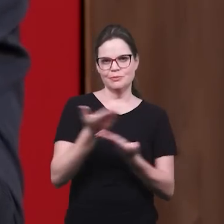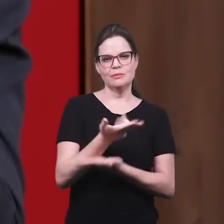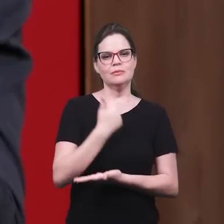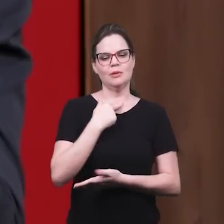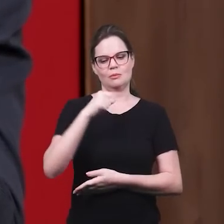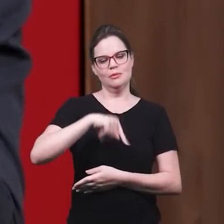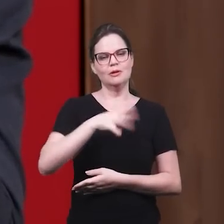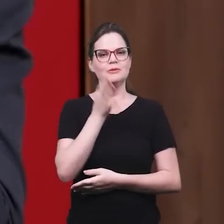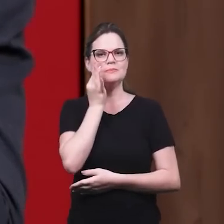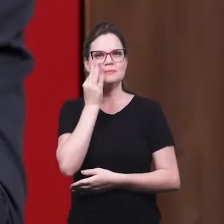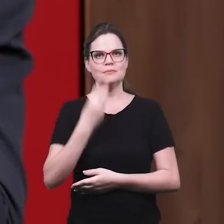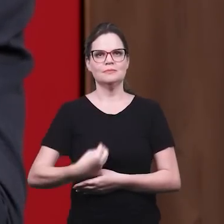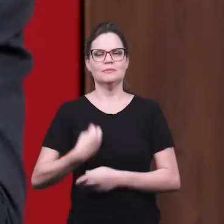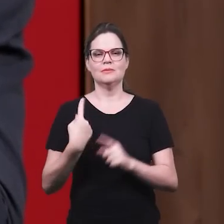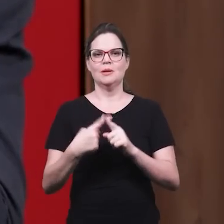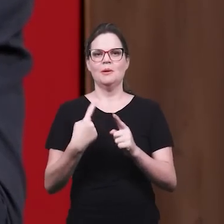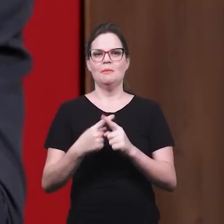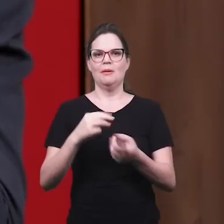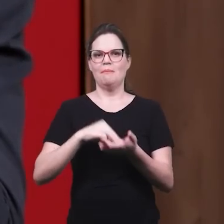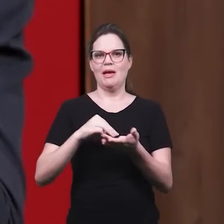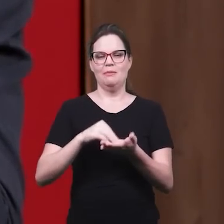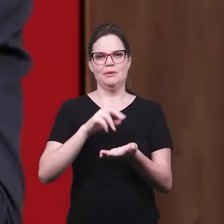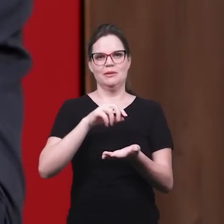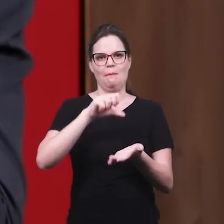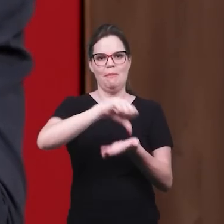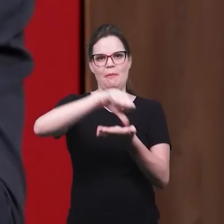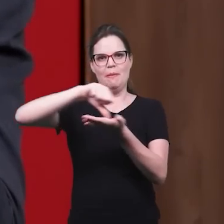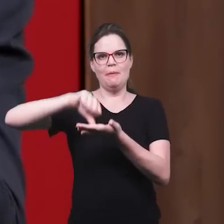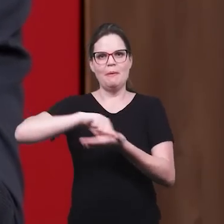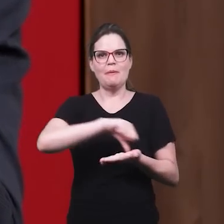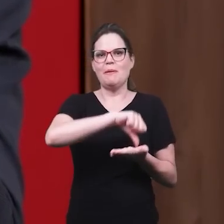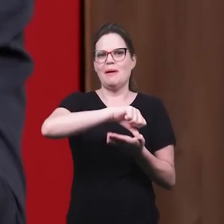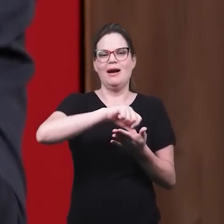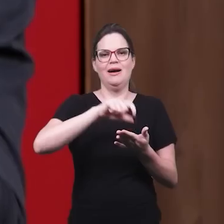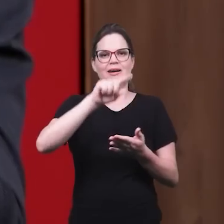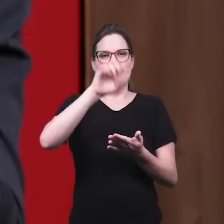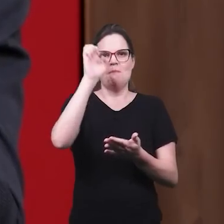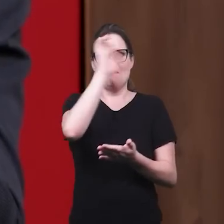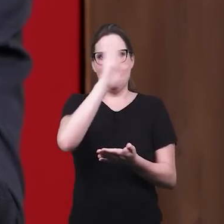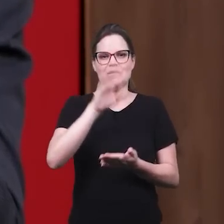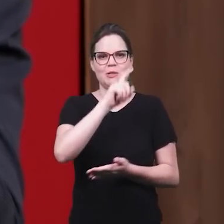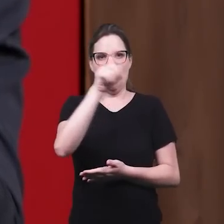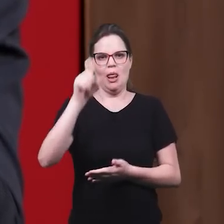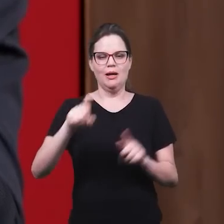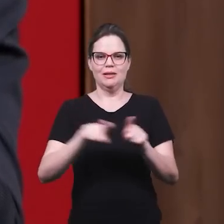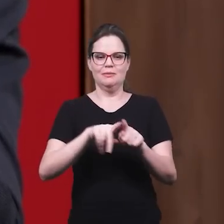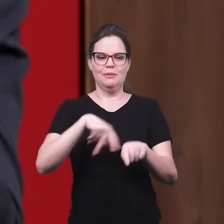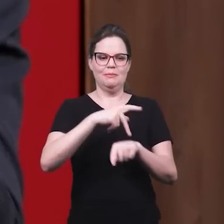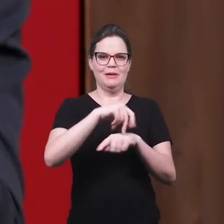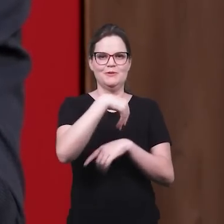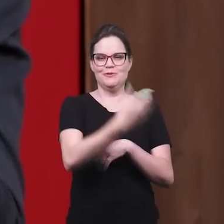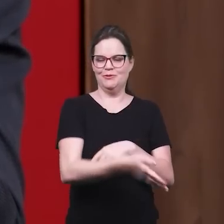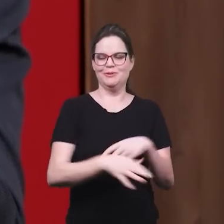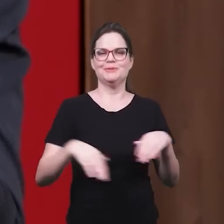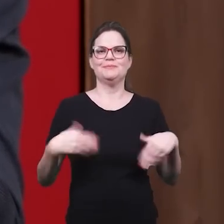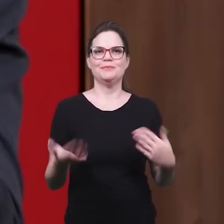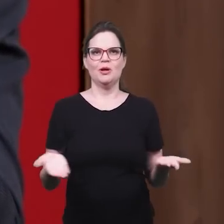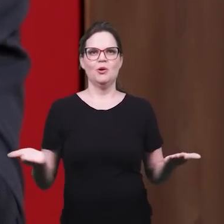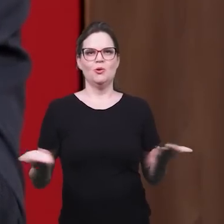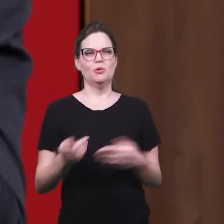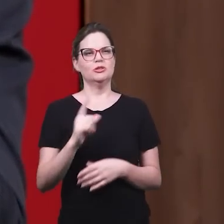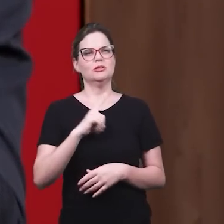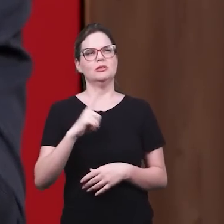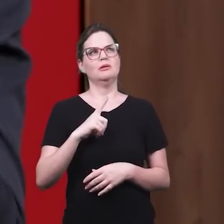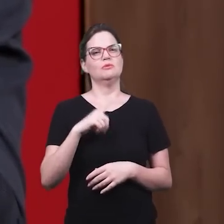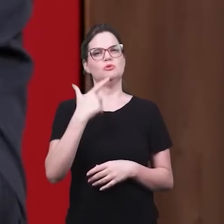aqui presencialmente, porque membros do Grupo Ciência e Fé nós temos espalhados pelo Brasil inteiro, também no exterior. Então nós temos hoje mais de